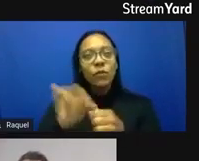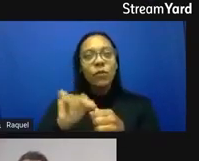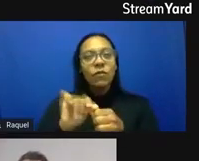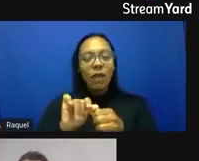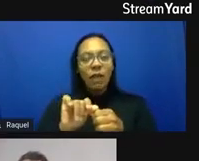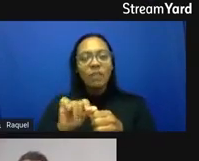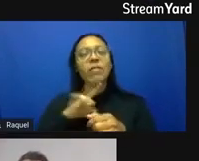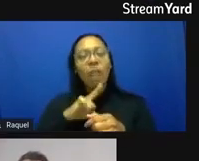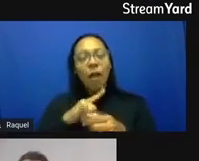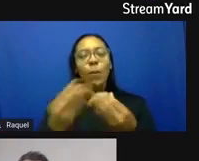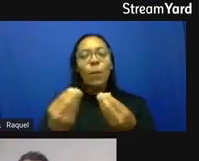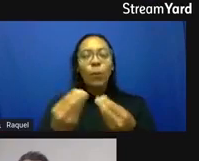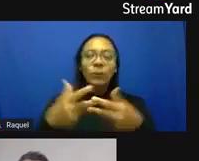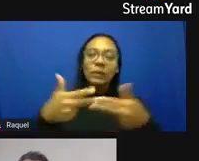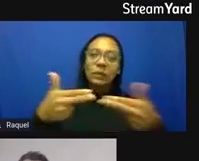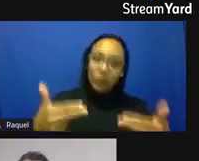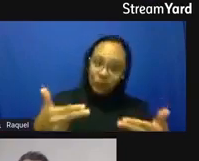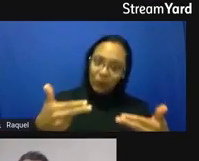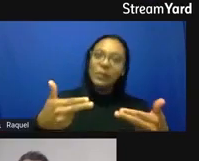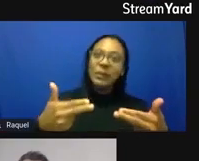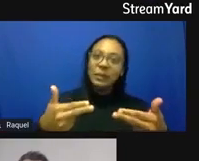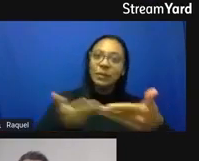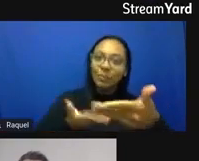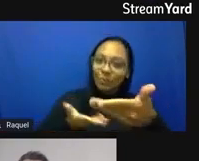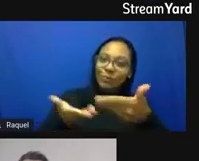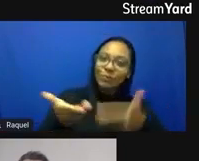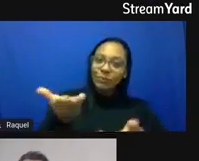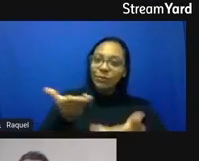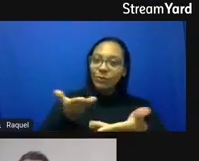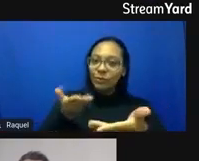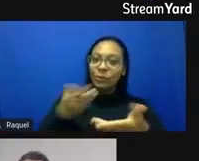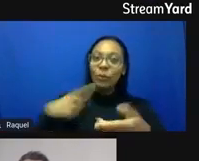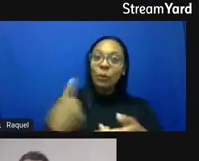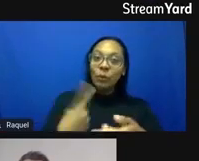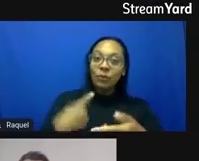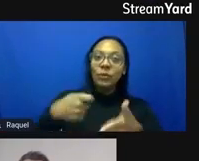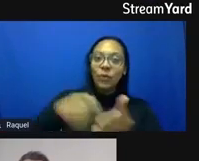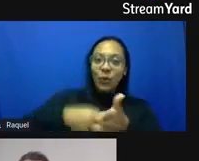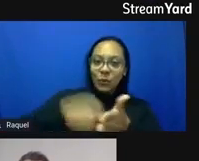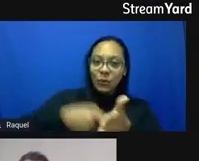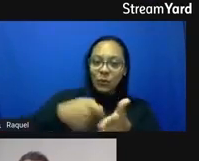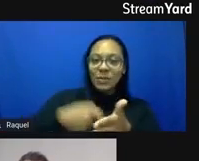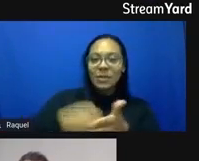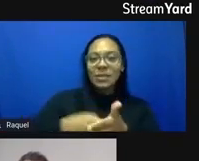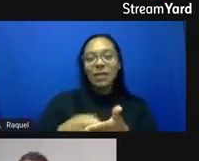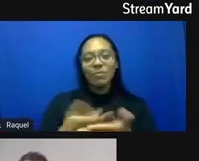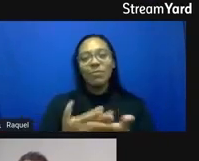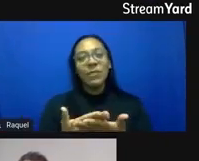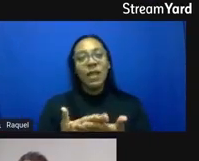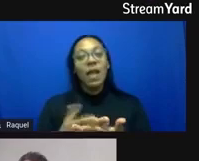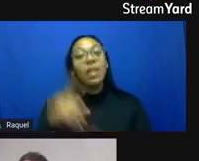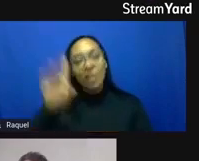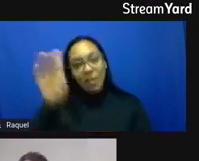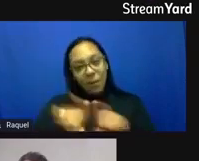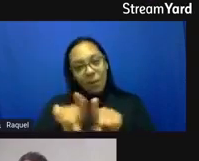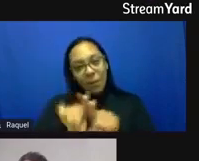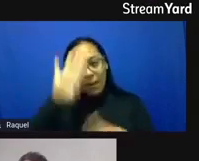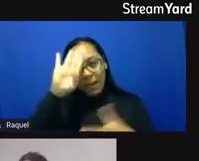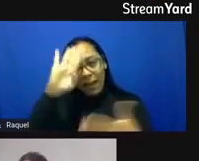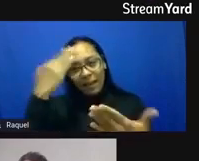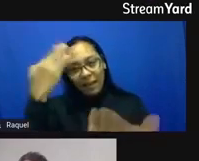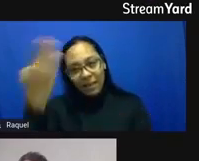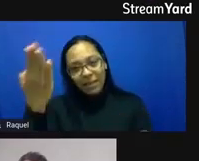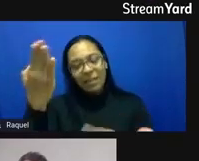trocar, porque essa luta recém está começando, né? Agradecer a Raquel e a Juliane, que fizeram a interpretação dessa